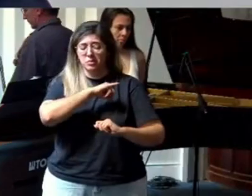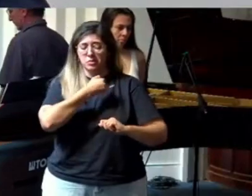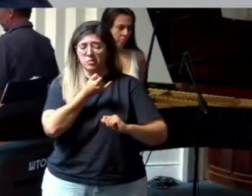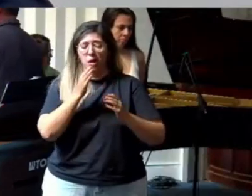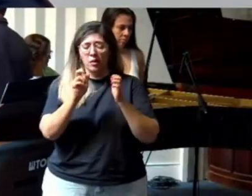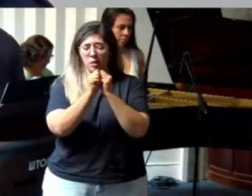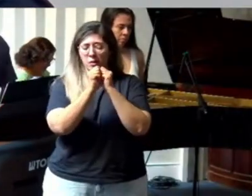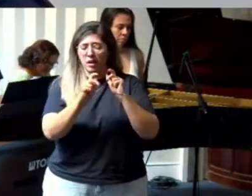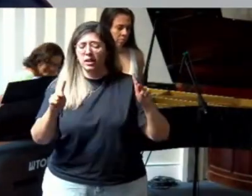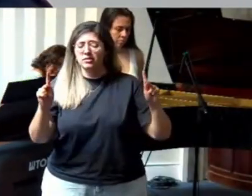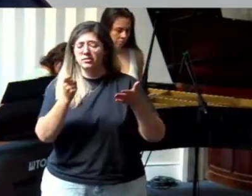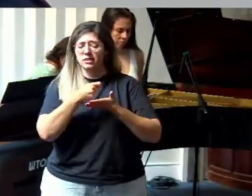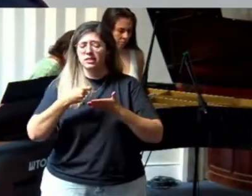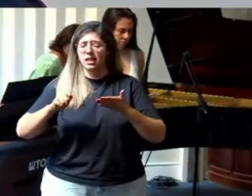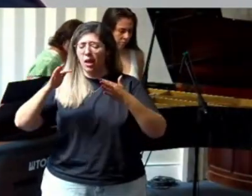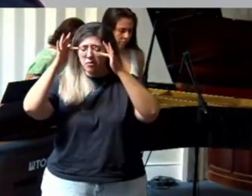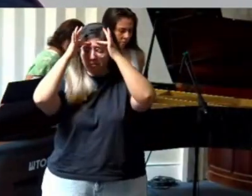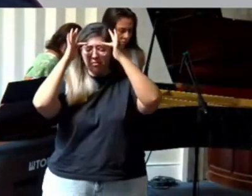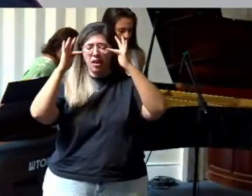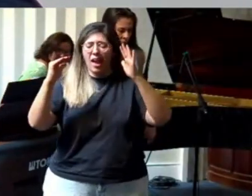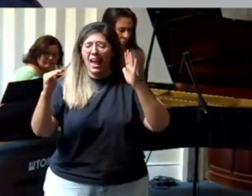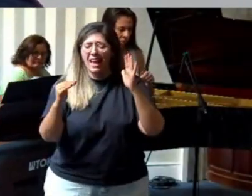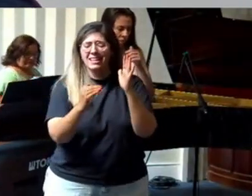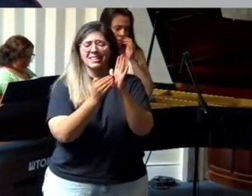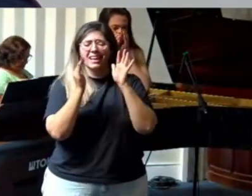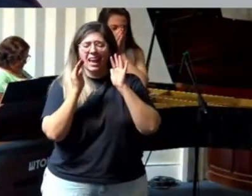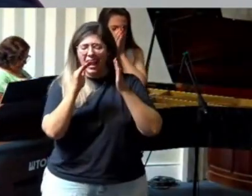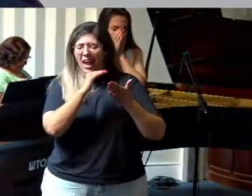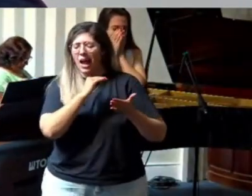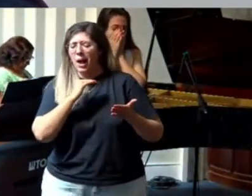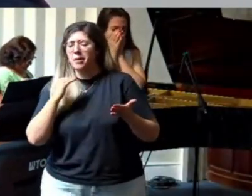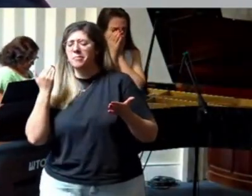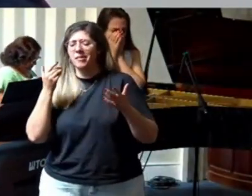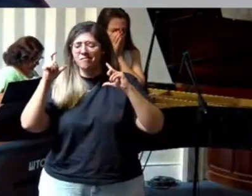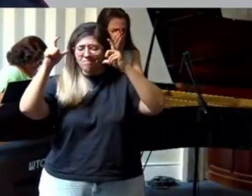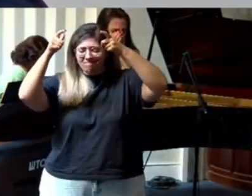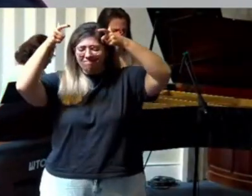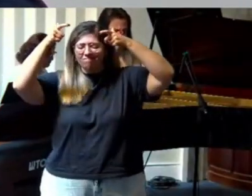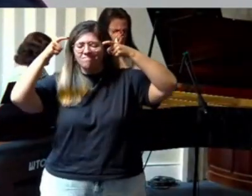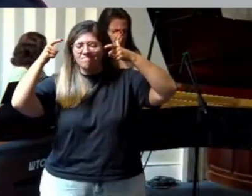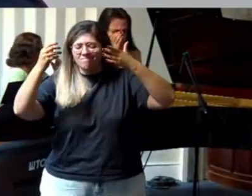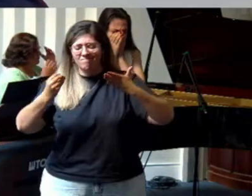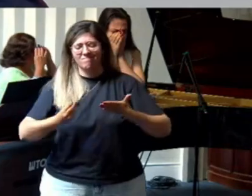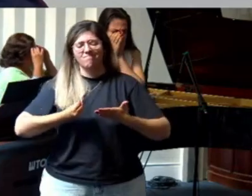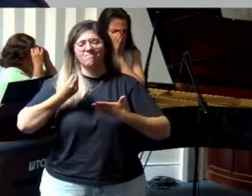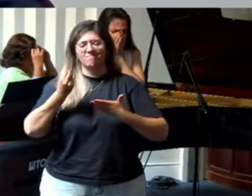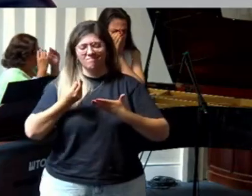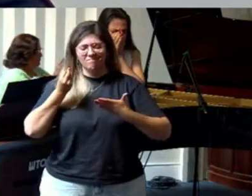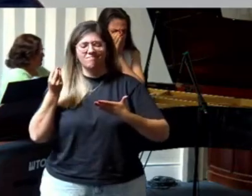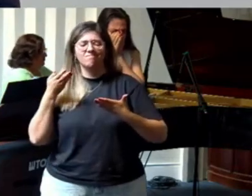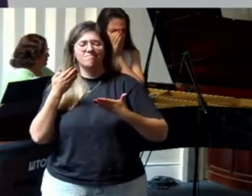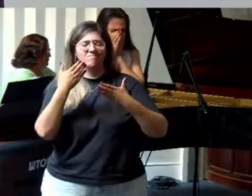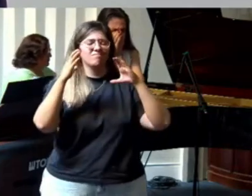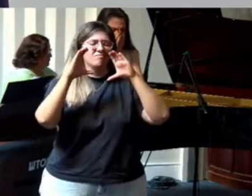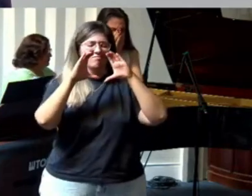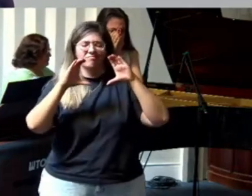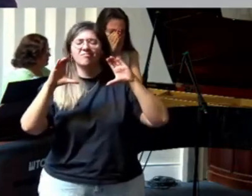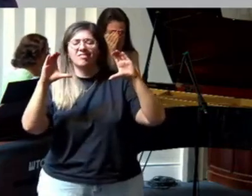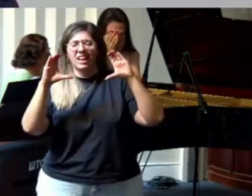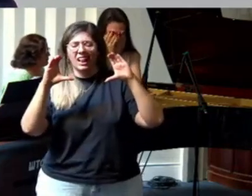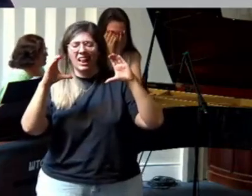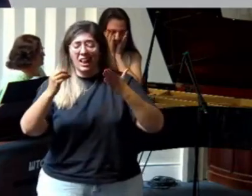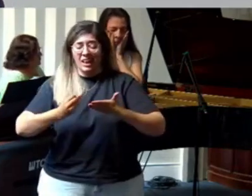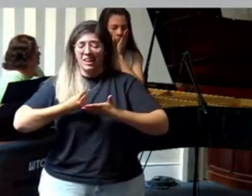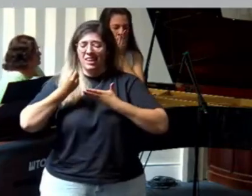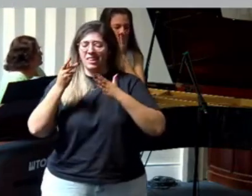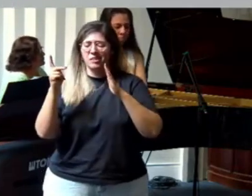em Apocalipse, "Sê fiel até a morte, e lhe darei a coroa da vida." Permita-nos, Senhor,